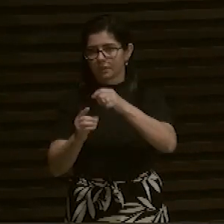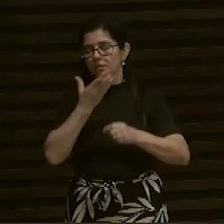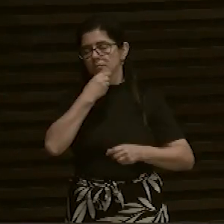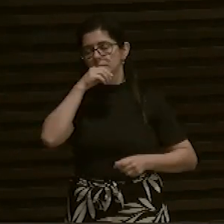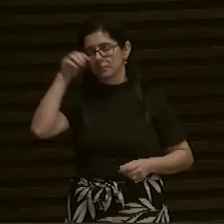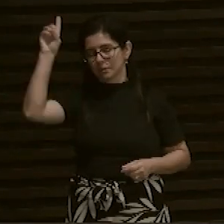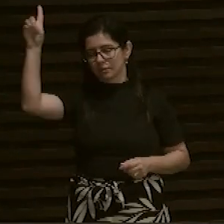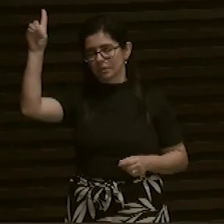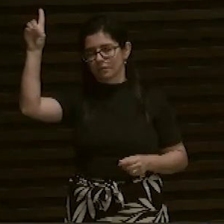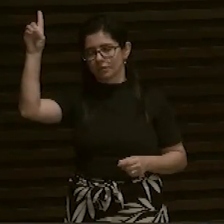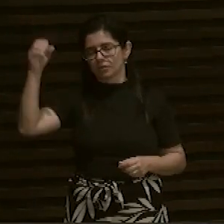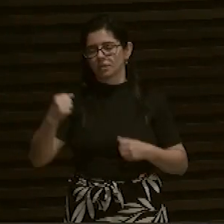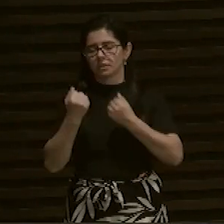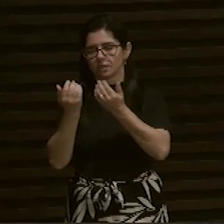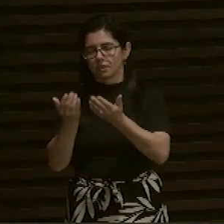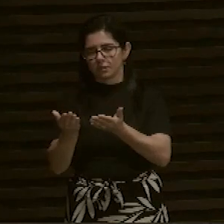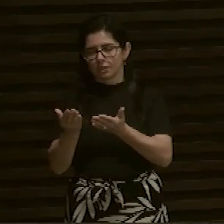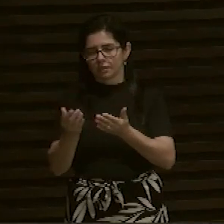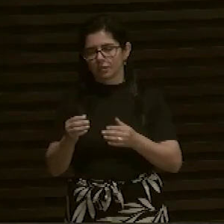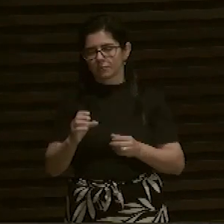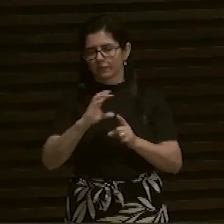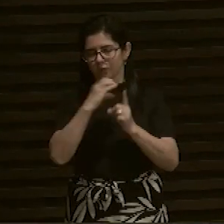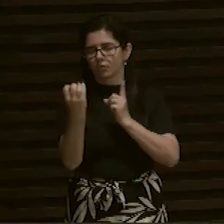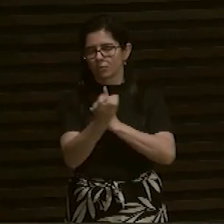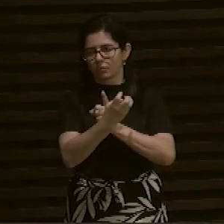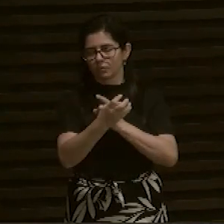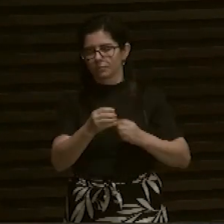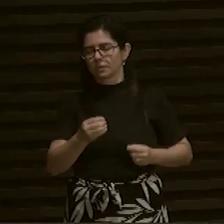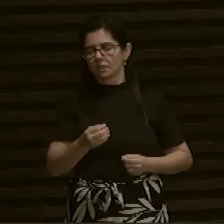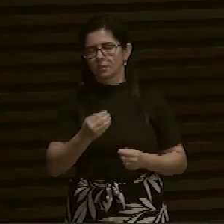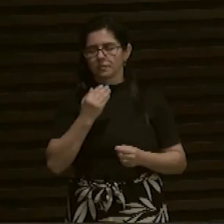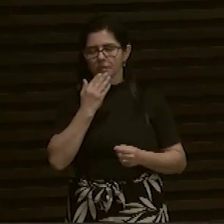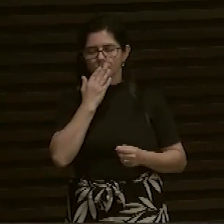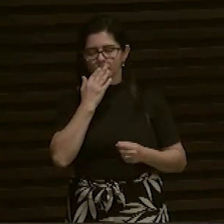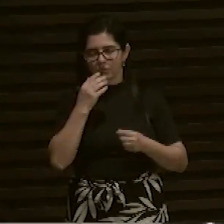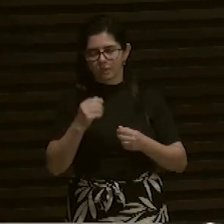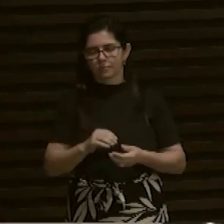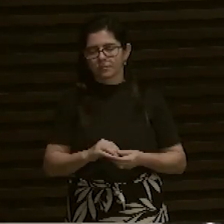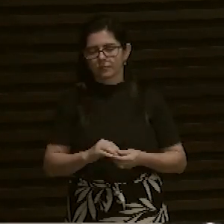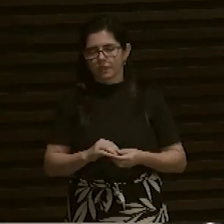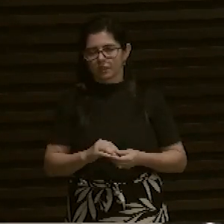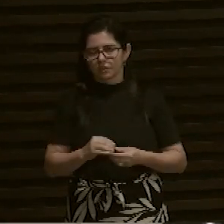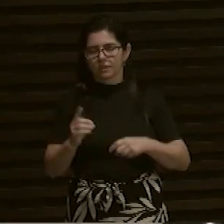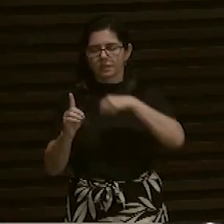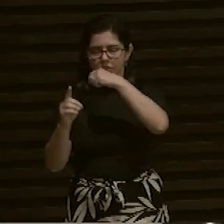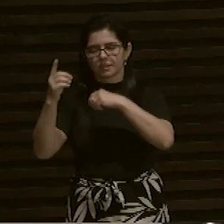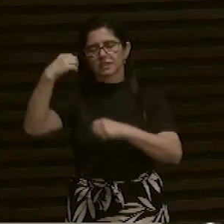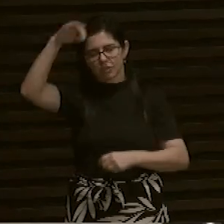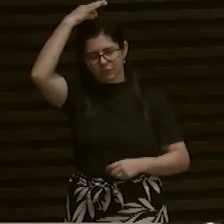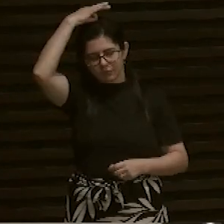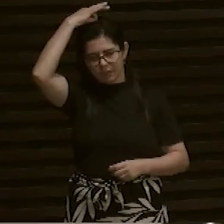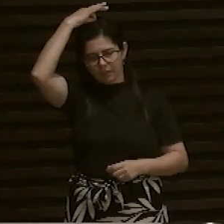culto, coloco diante de Ti a minha boca, que o Senhor use, Pai, a minha fraqueza para a edificação dessa igreja. Que o Senhor me use,